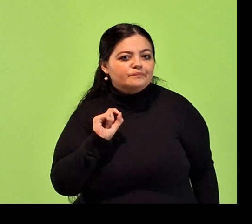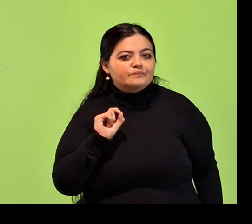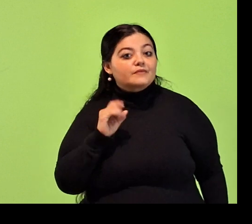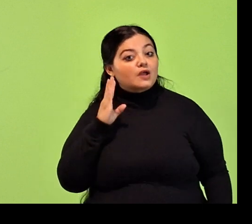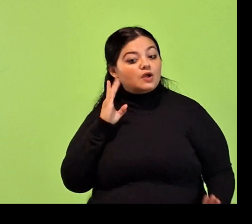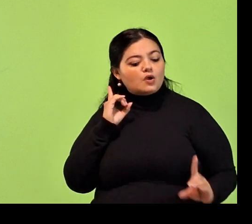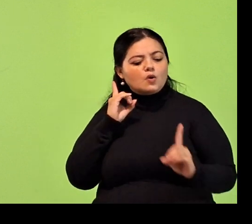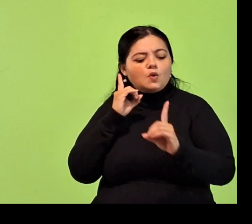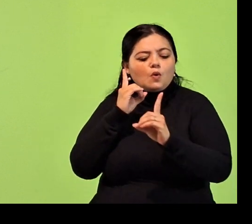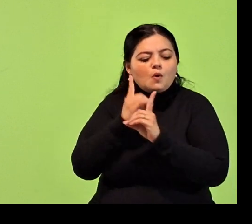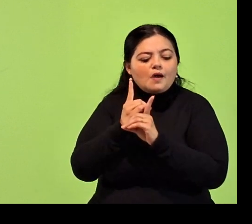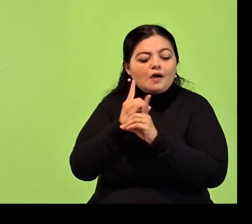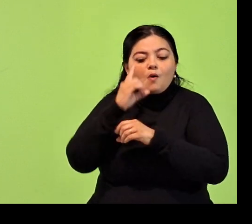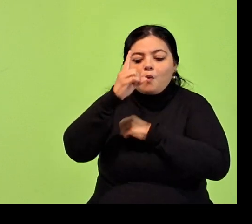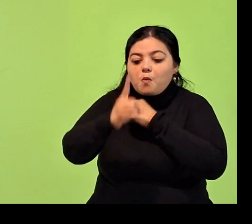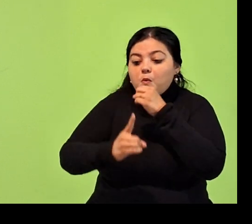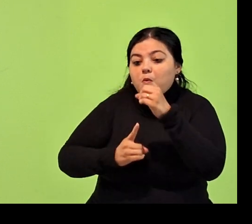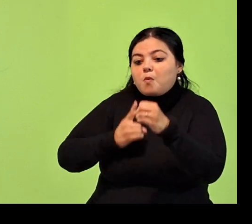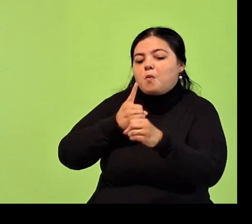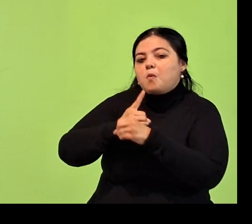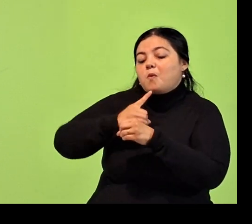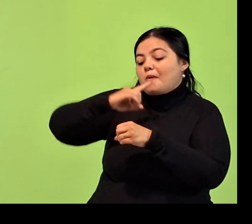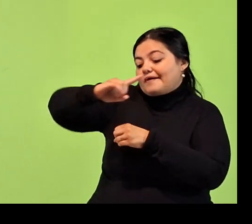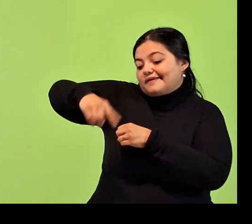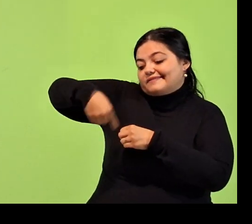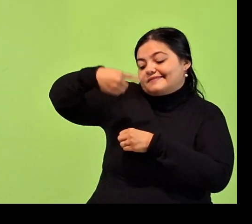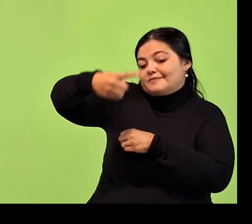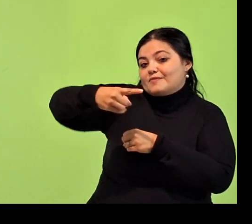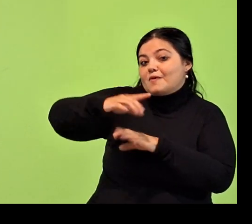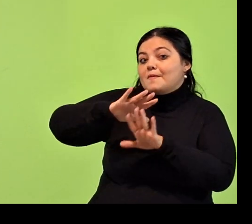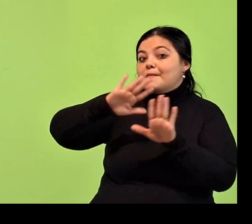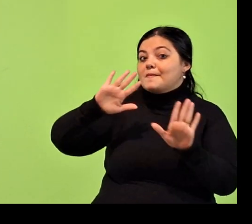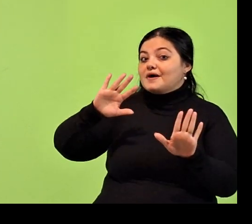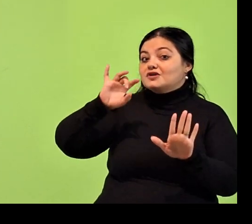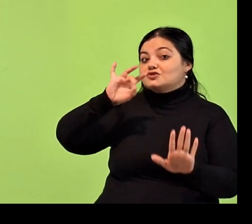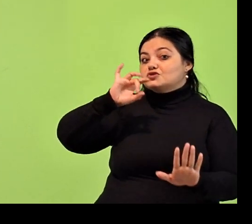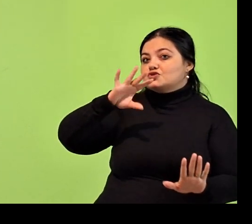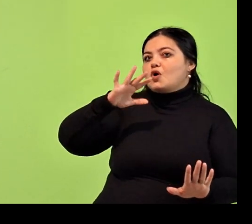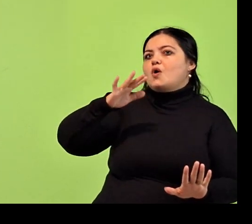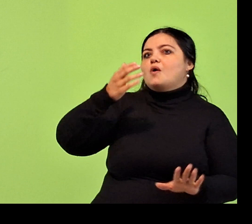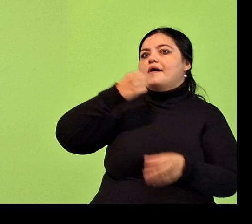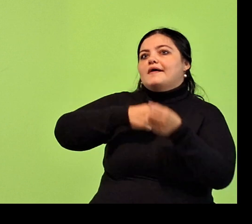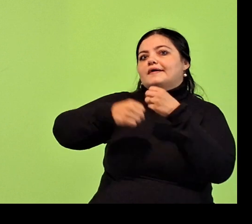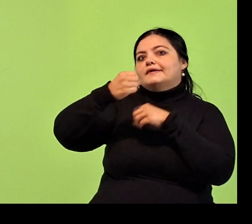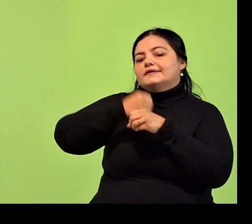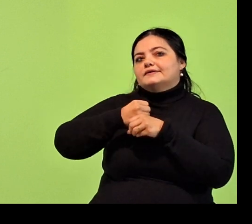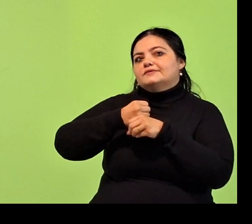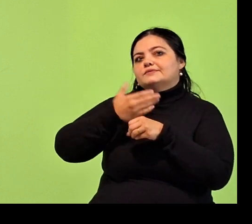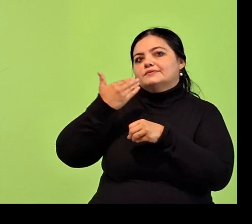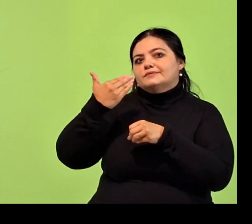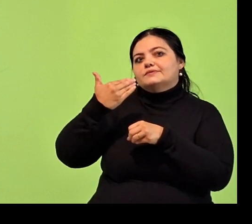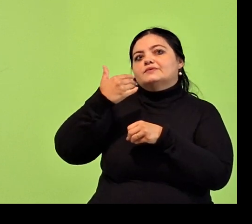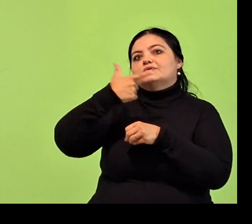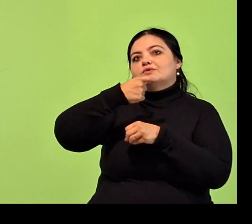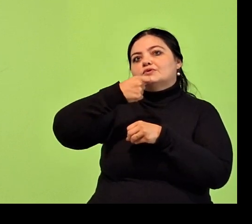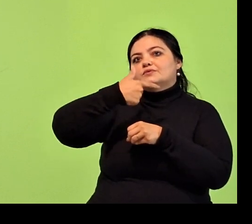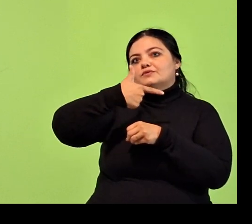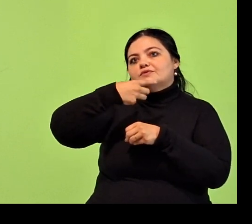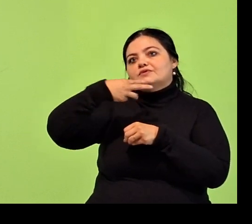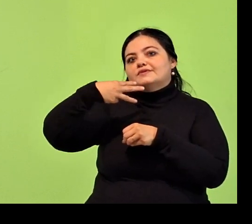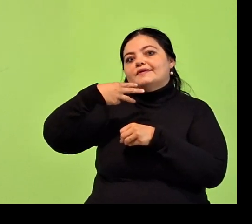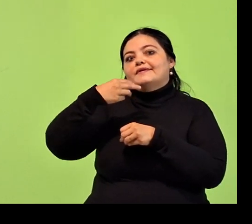encontrado 1 ano depois, mas só no ano passado. Isso é, 30